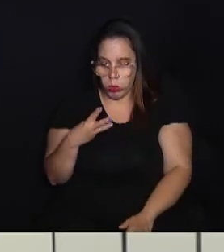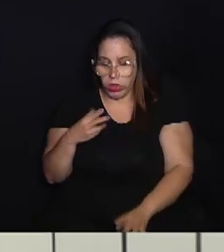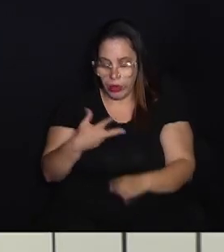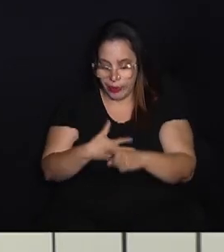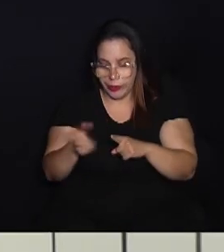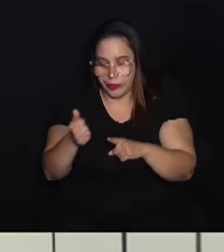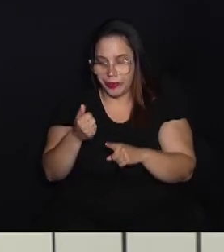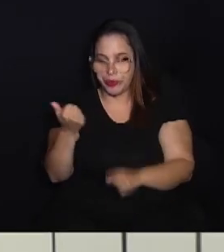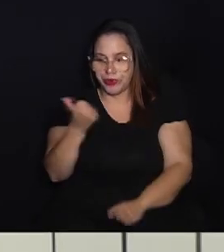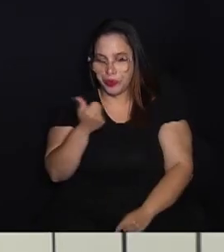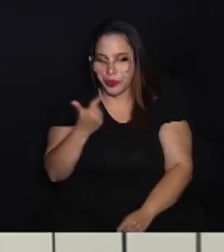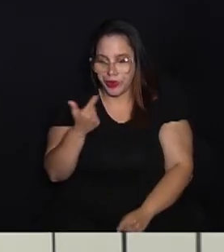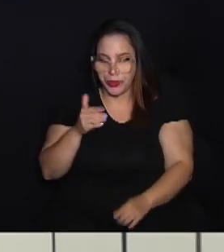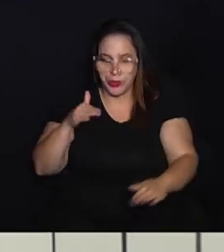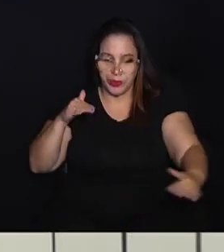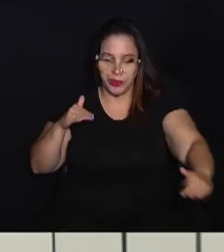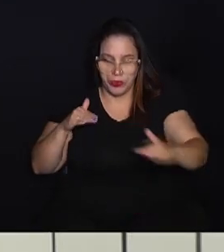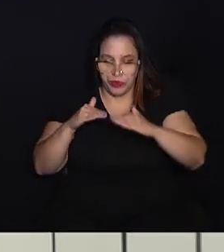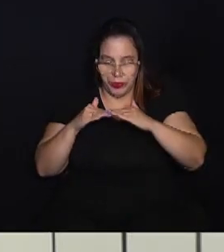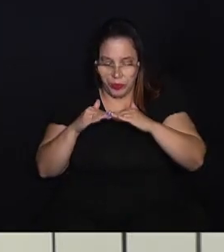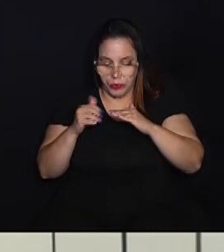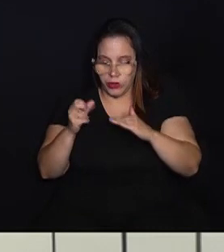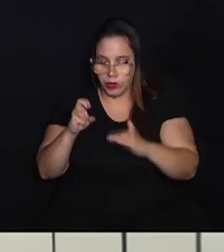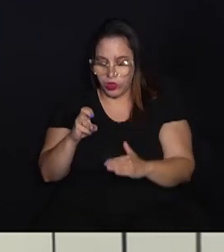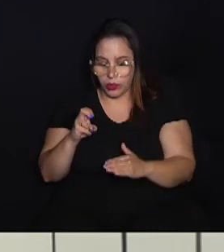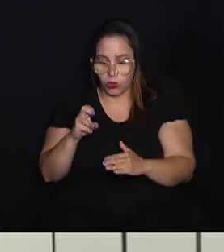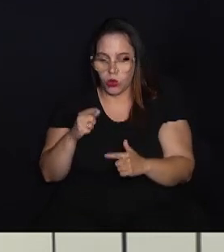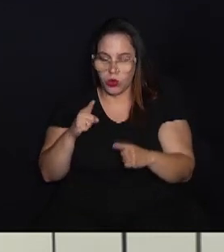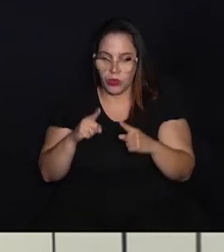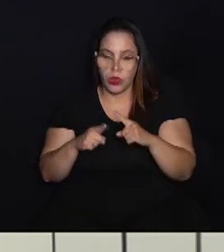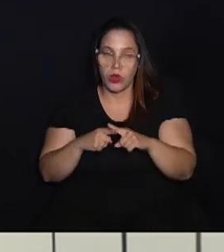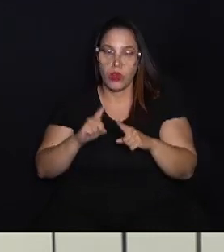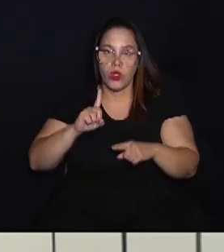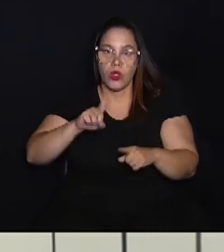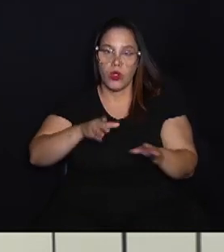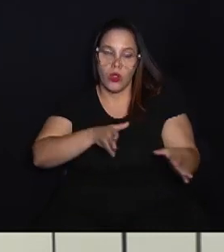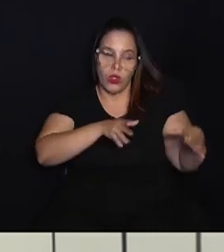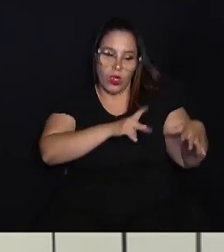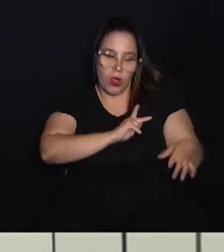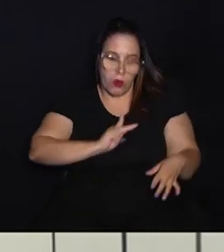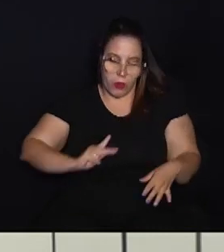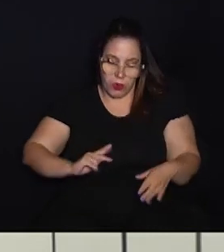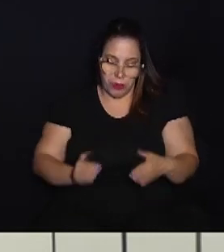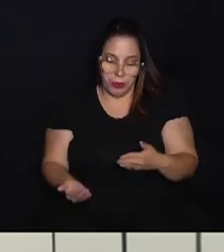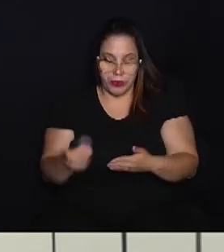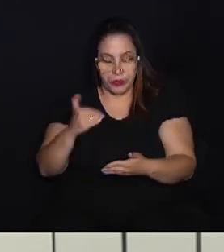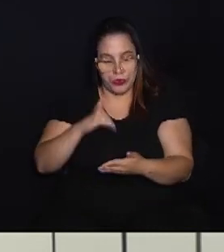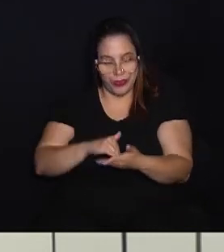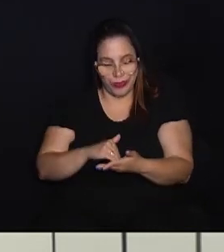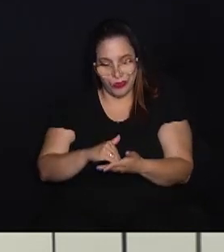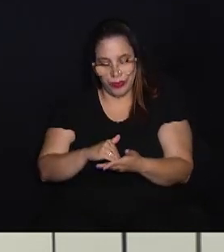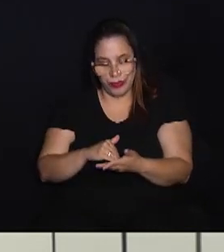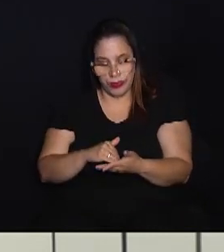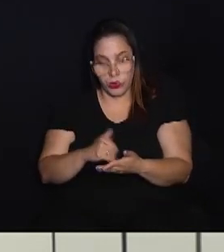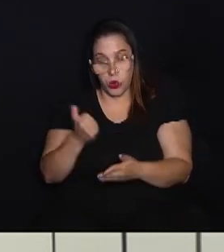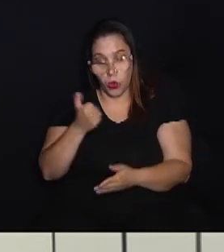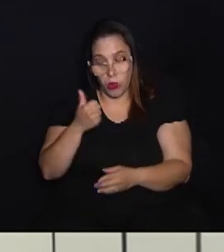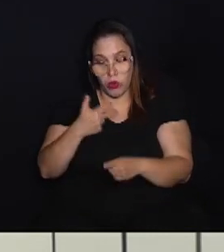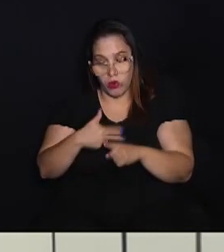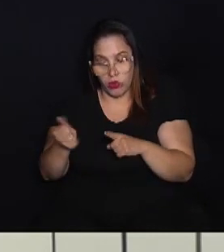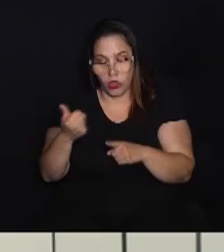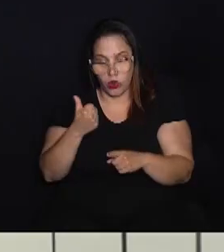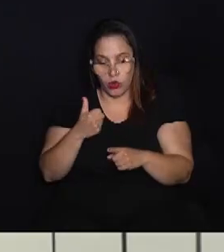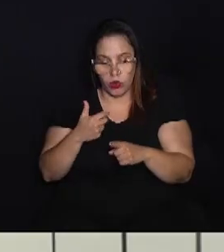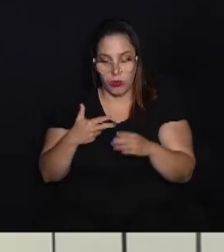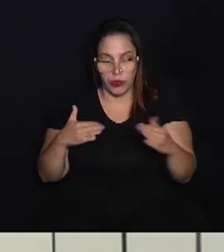vitórias e 2 empates nos últimos 5 jogos. Do outro lado, a Ponte Preta vem de uma série de 1 vitória, 1